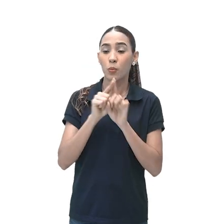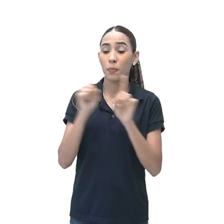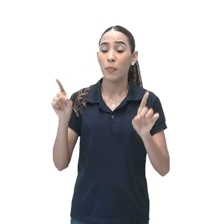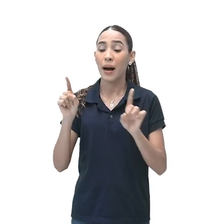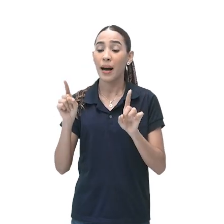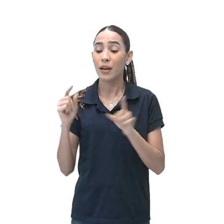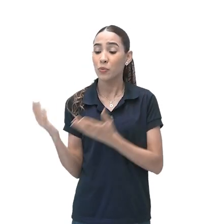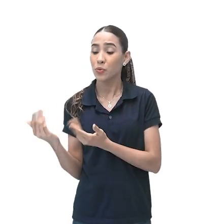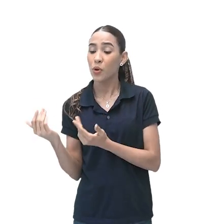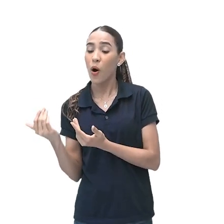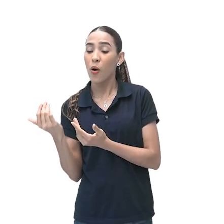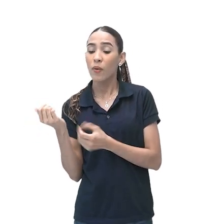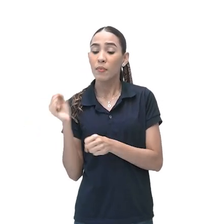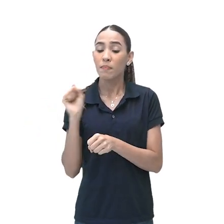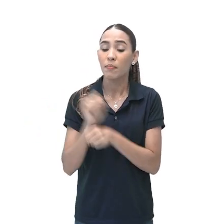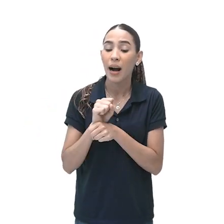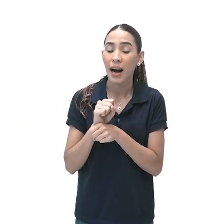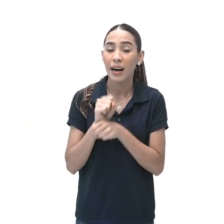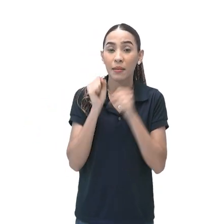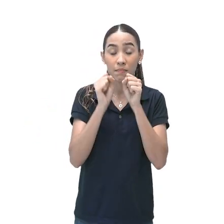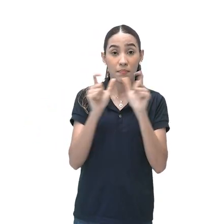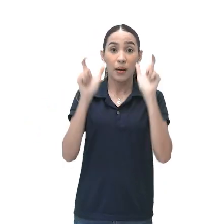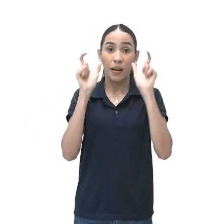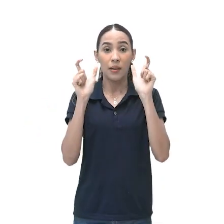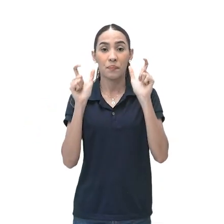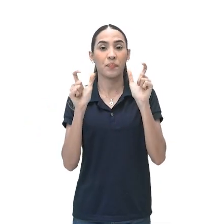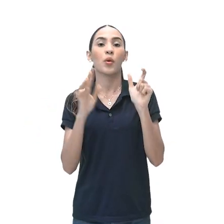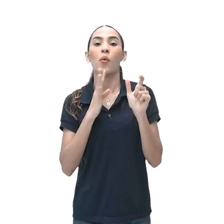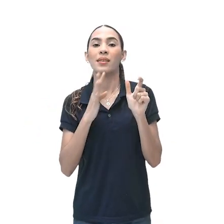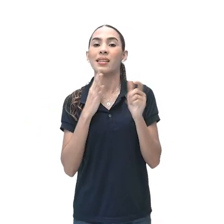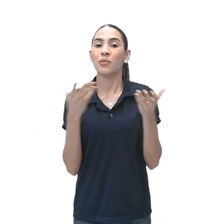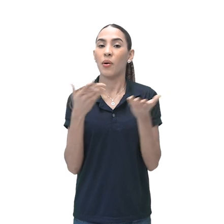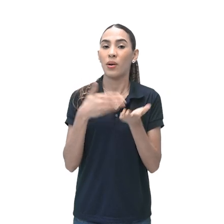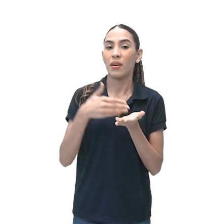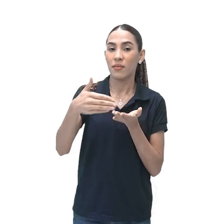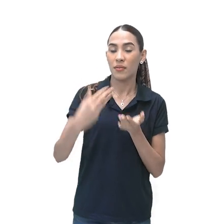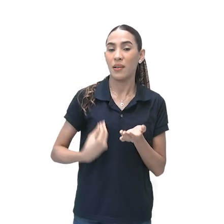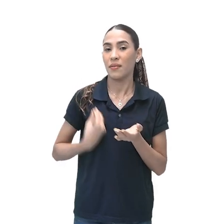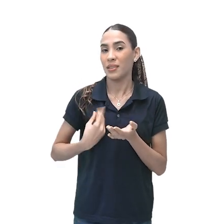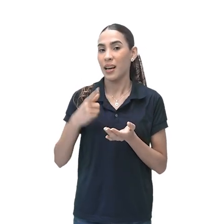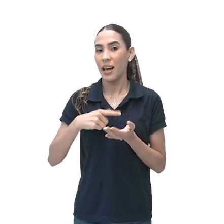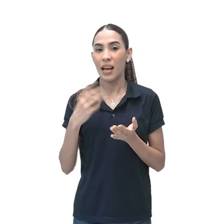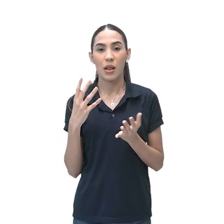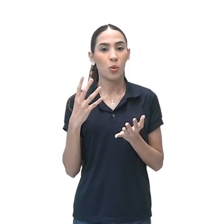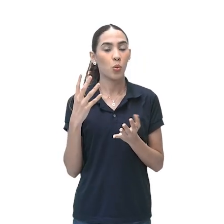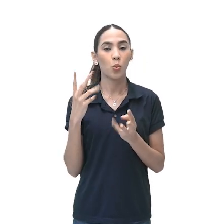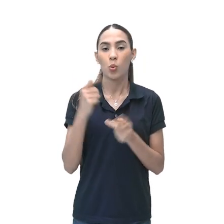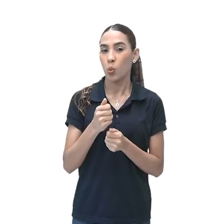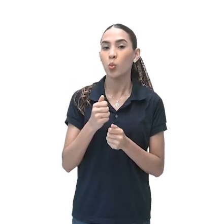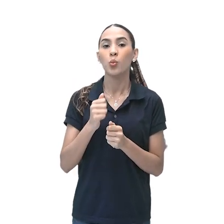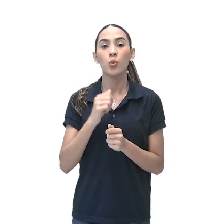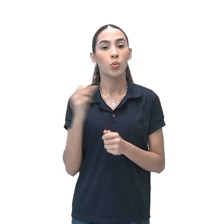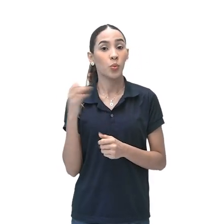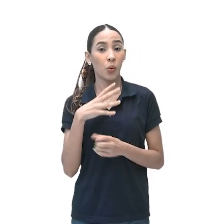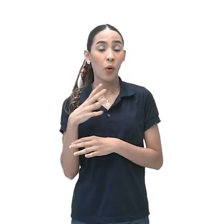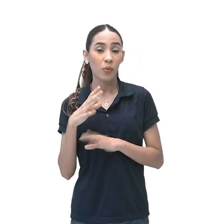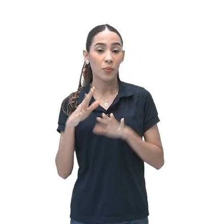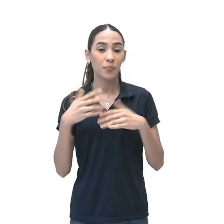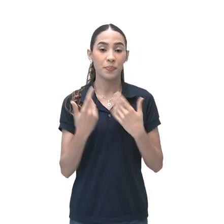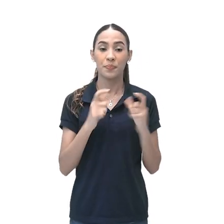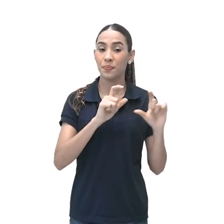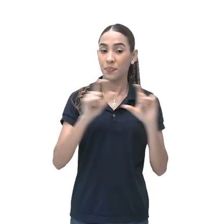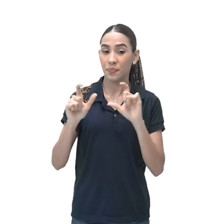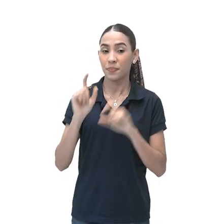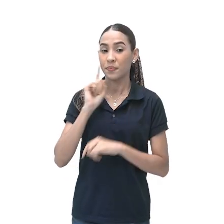o adolescente, para essa pessoa que está descobrindo a vida, é tudo novo. E olha os